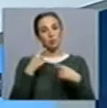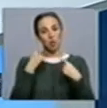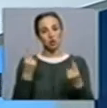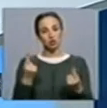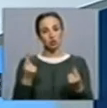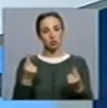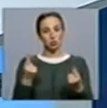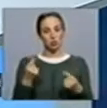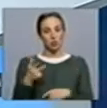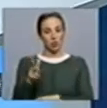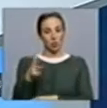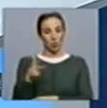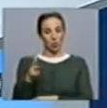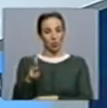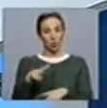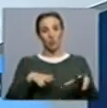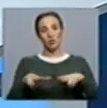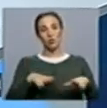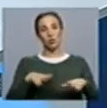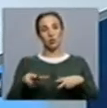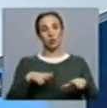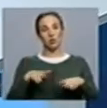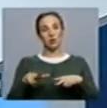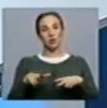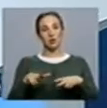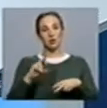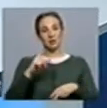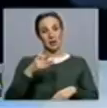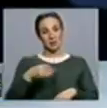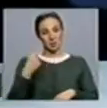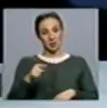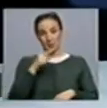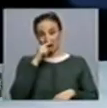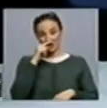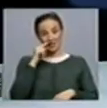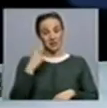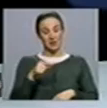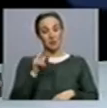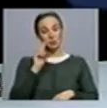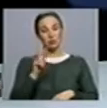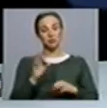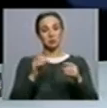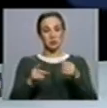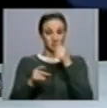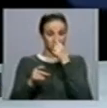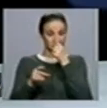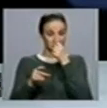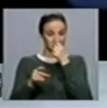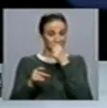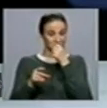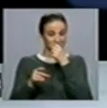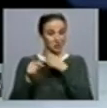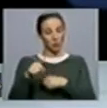trazes-nos um vídeo, aliás, um vídeo que está no servidor da RTP. O segundo, exatamente. Vamos começar por celebrar que hoje